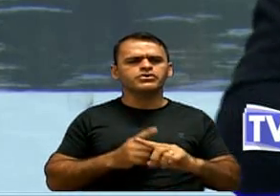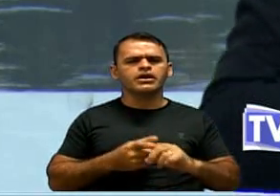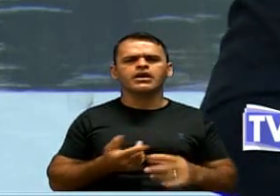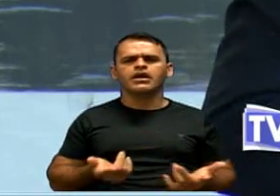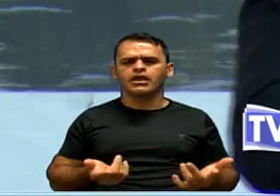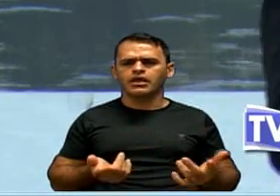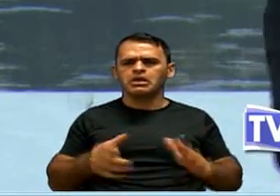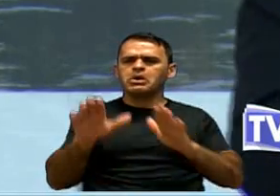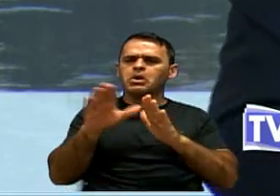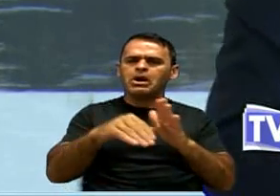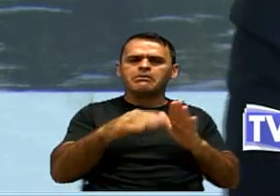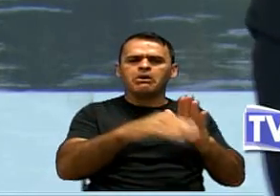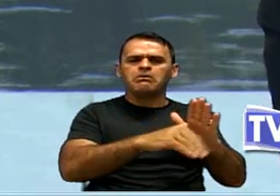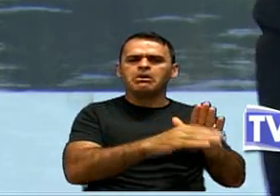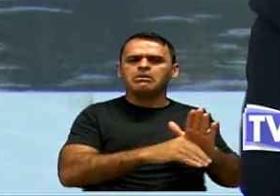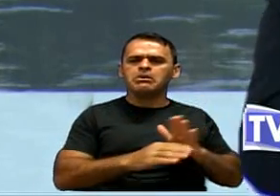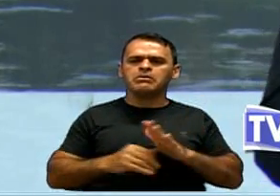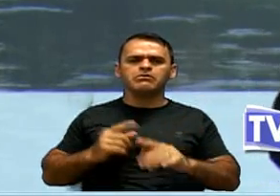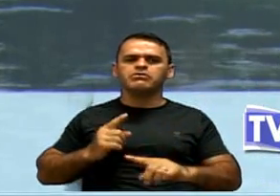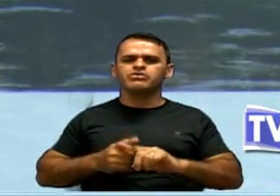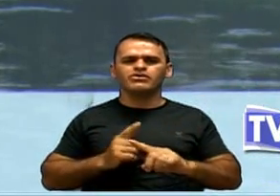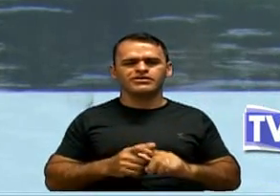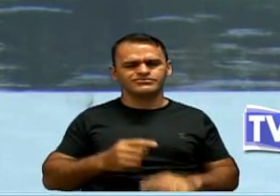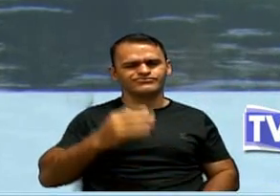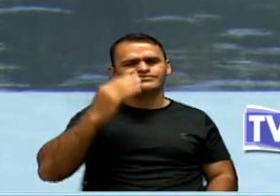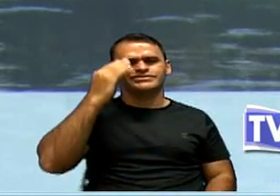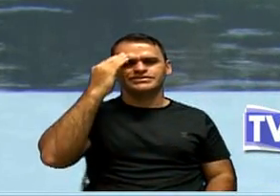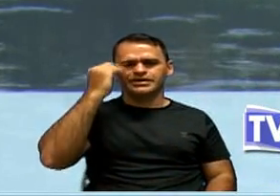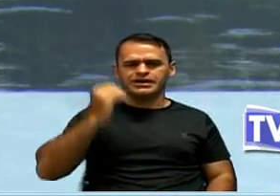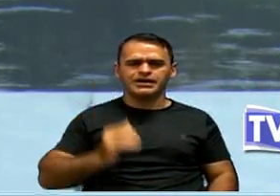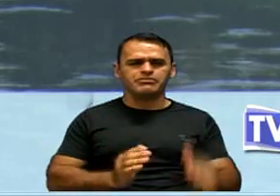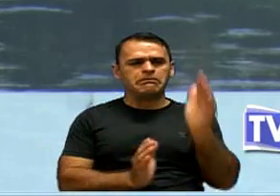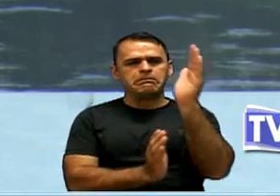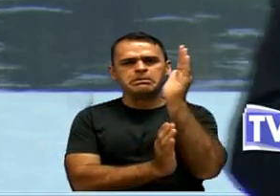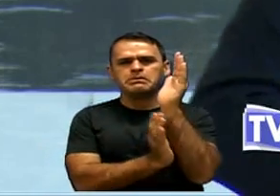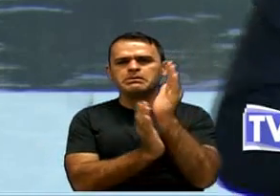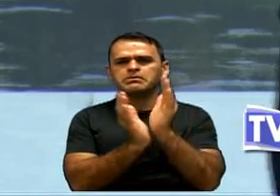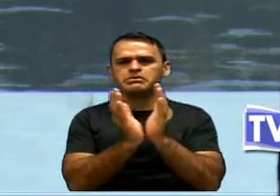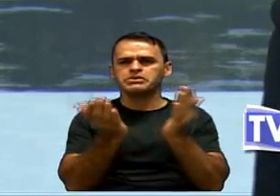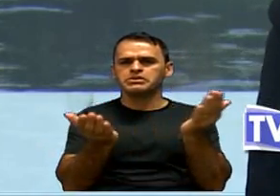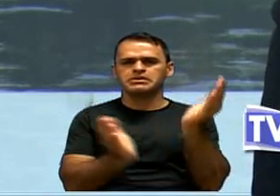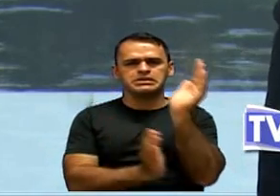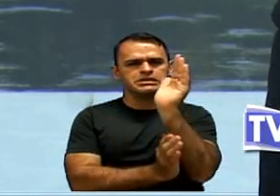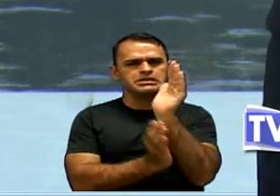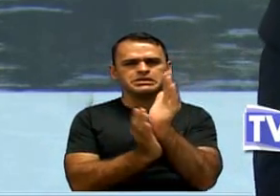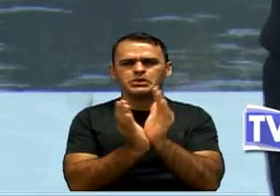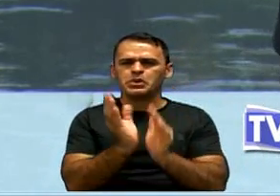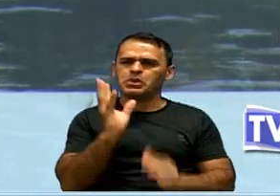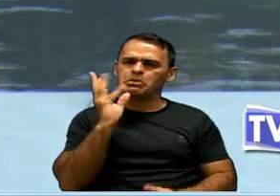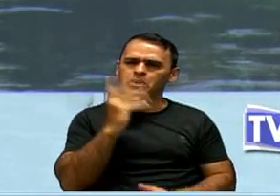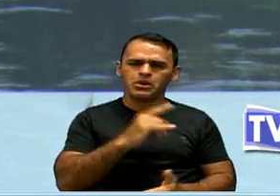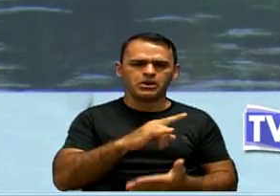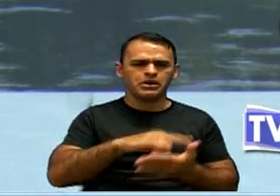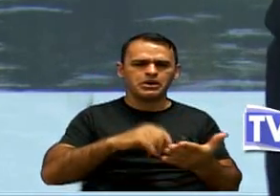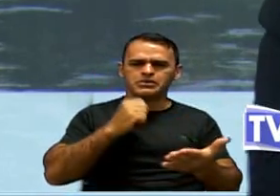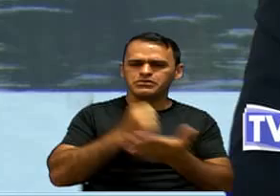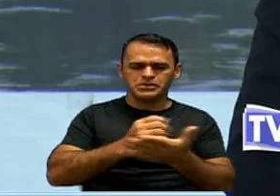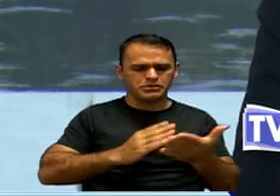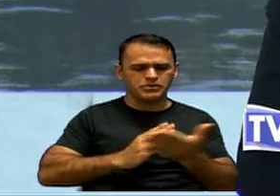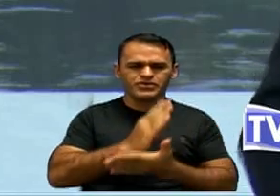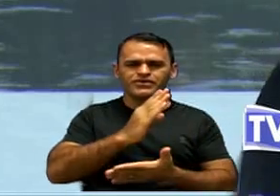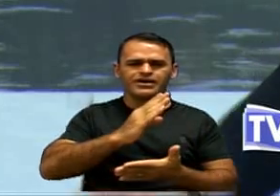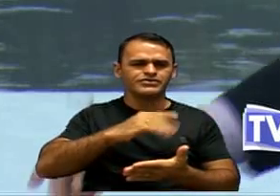isso? Porque, vereador Hélio, nós sabemos a burocracia, que é o quanto é moroso para o